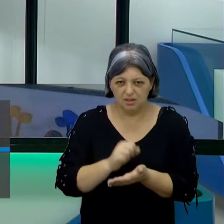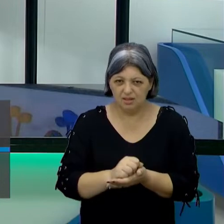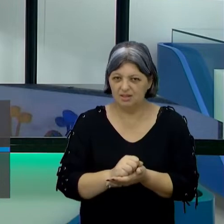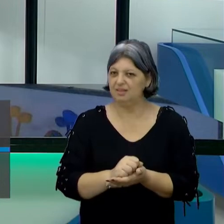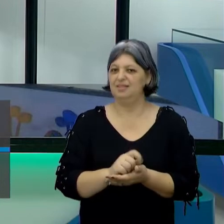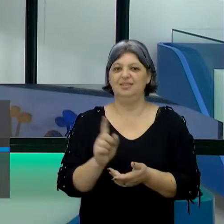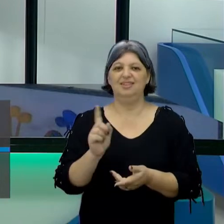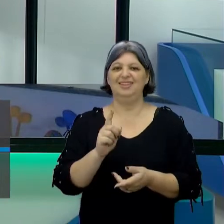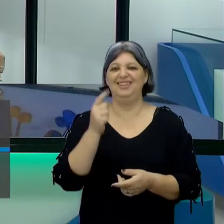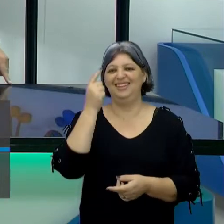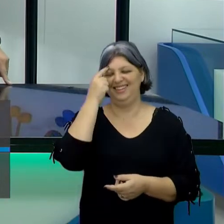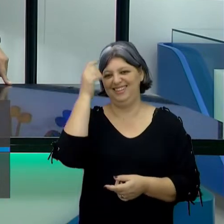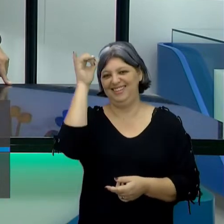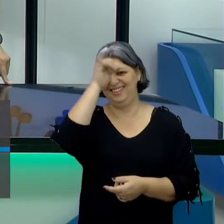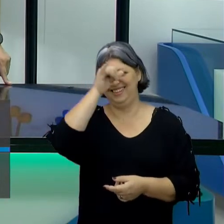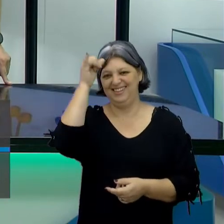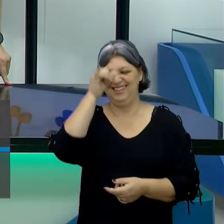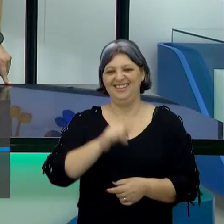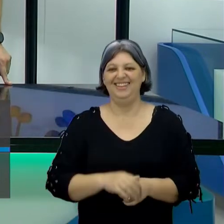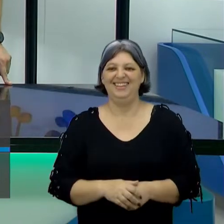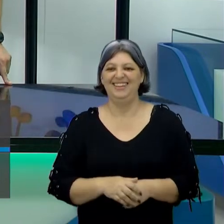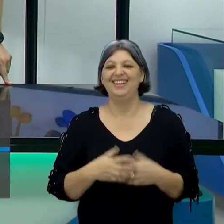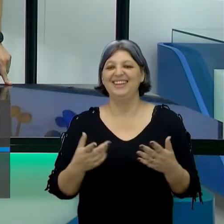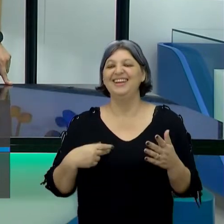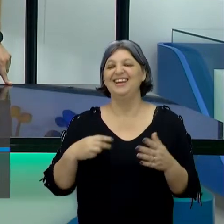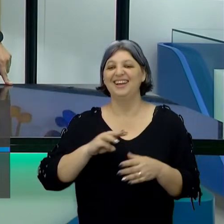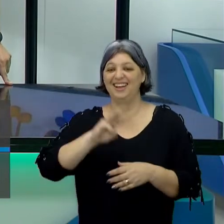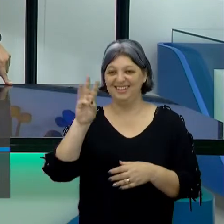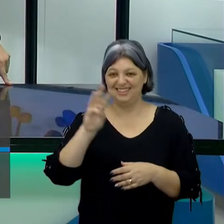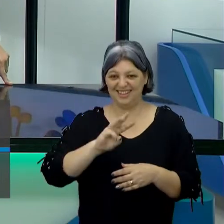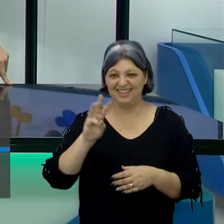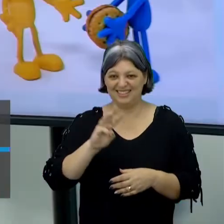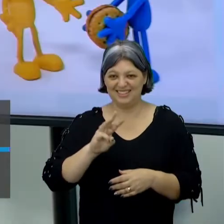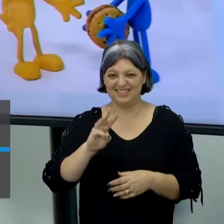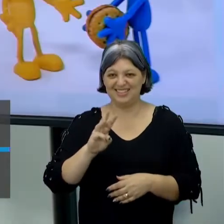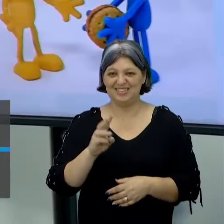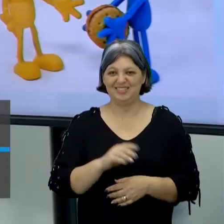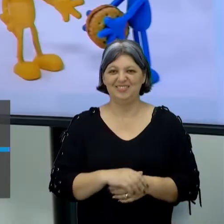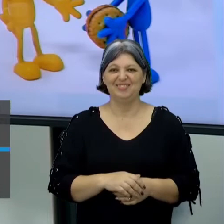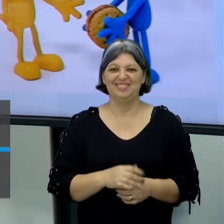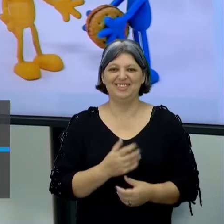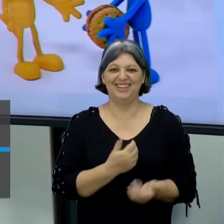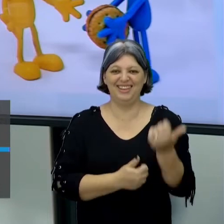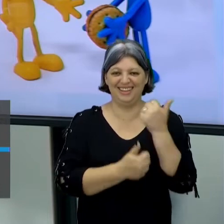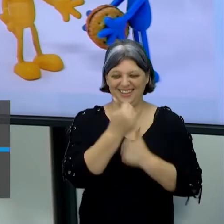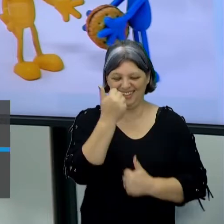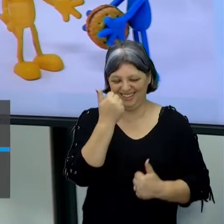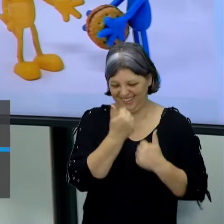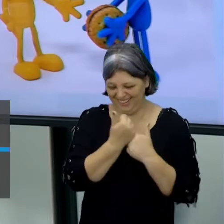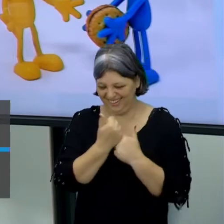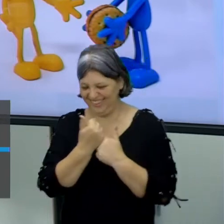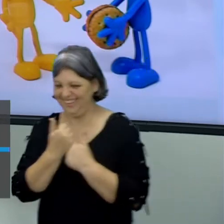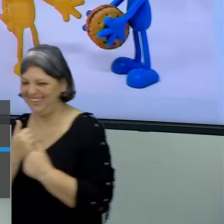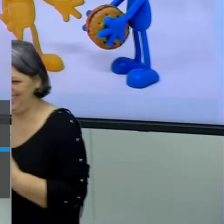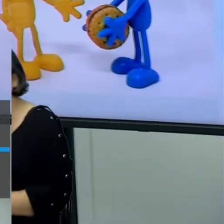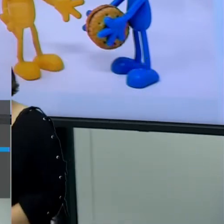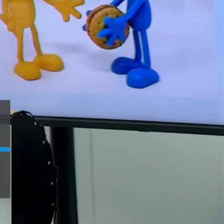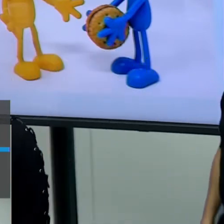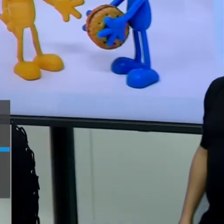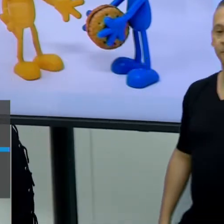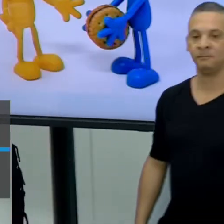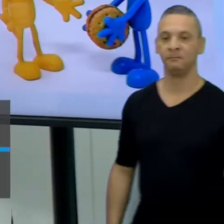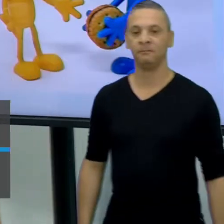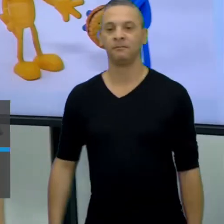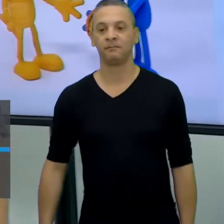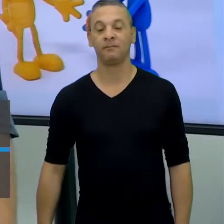quando você entrar de novo naquele site, ele vai saber que você já esteve por lá. Você colocou aquela bolacha, foi pelo meio do biscoiteira, mas enfim. Cookies, É